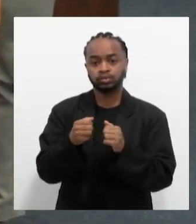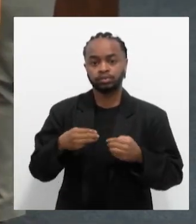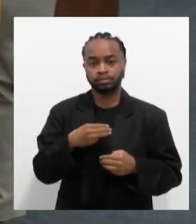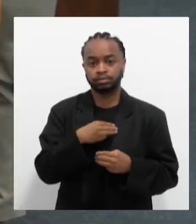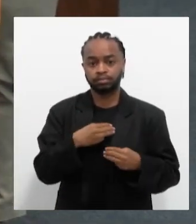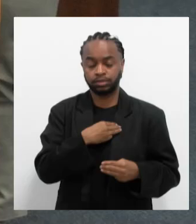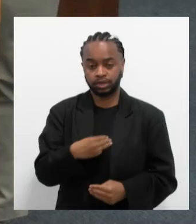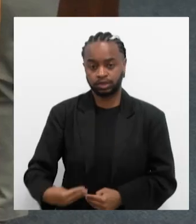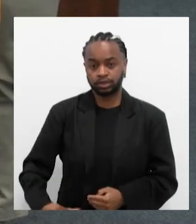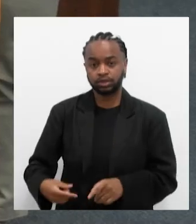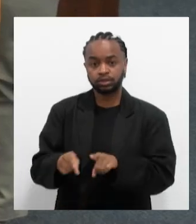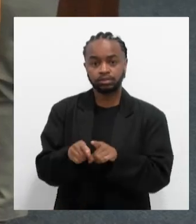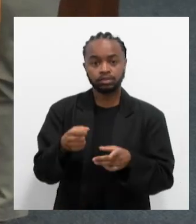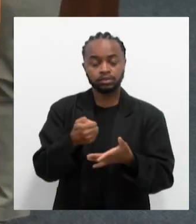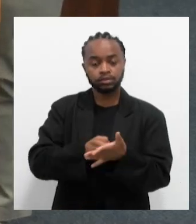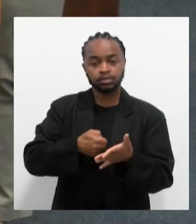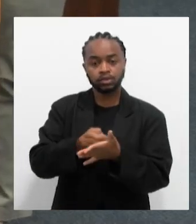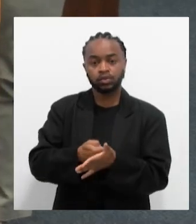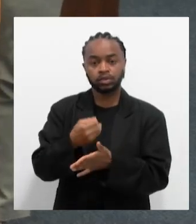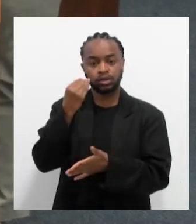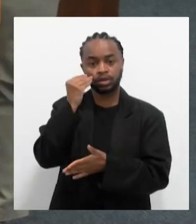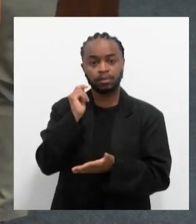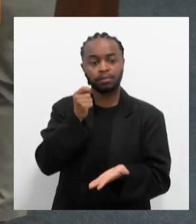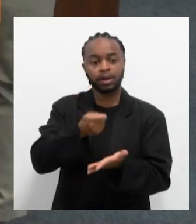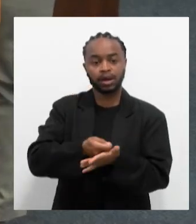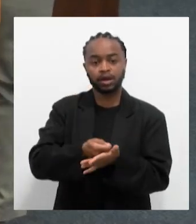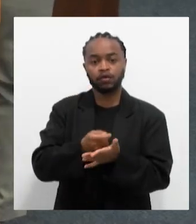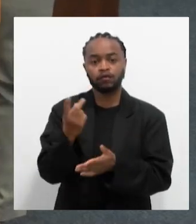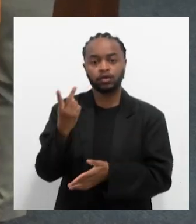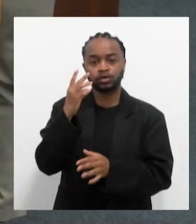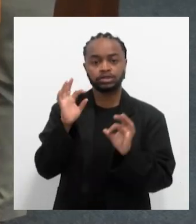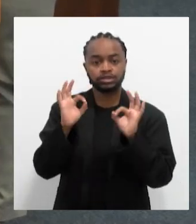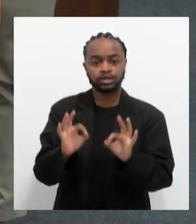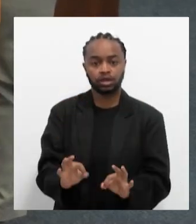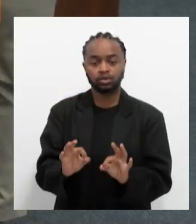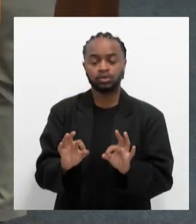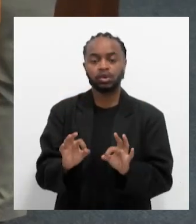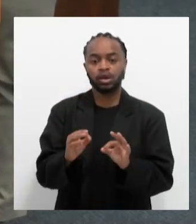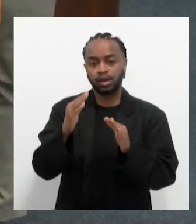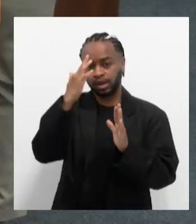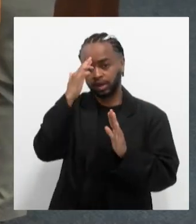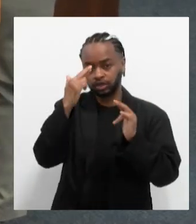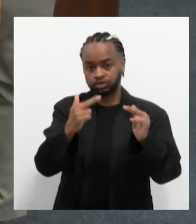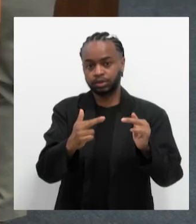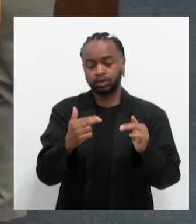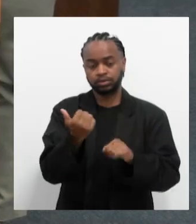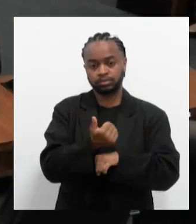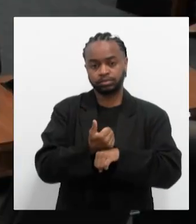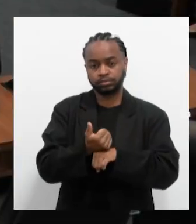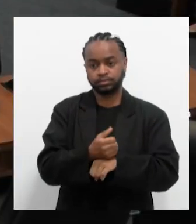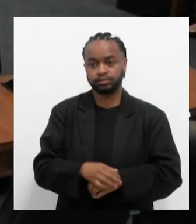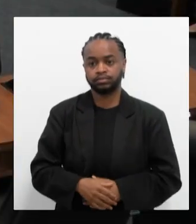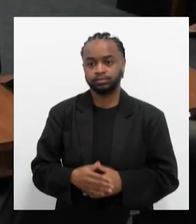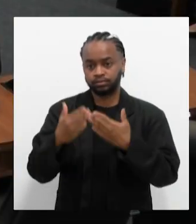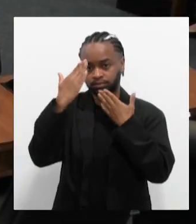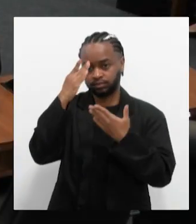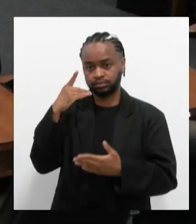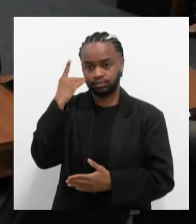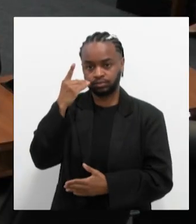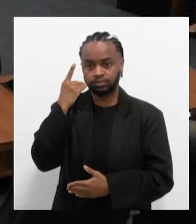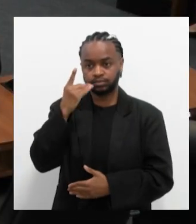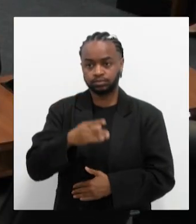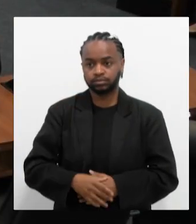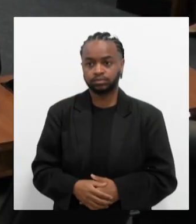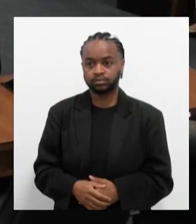do STF garanta no Brasil inteiro o pagamento do piso com respeito às carreiras. Obrigado, deputado Serafim. Nosso